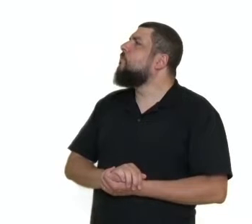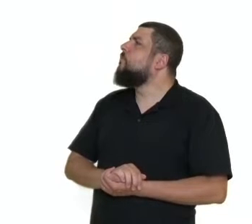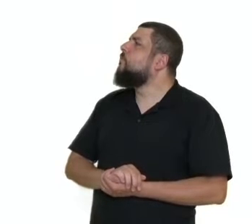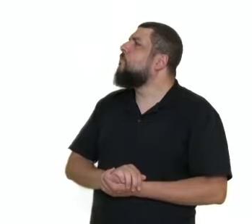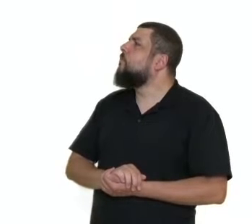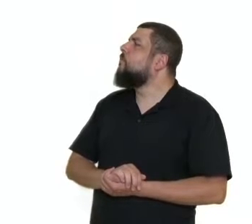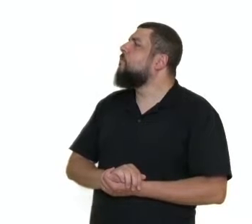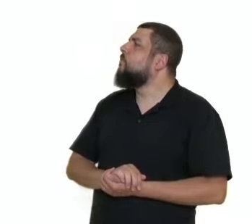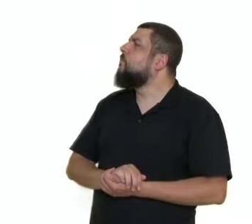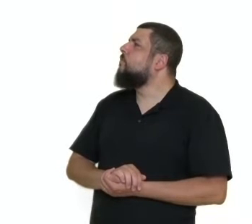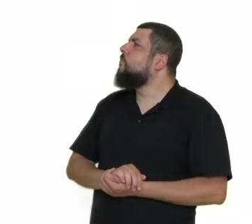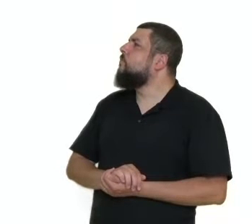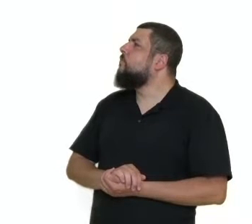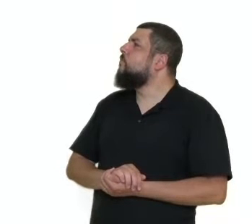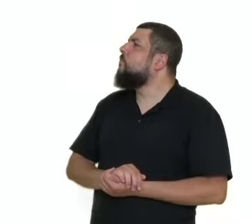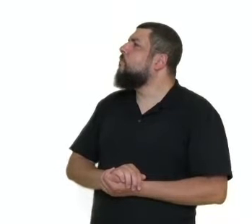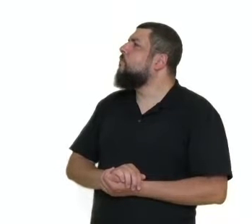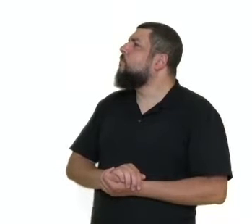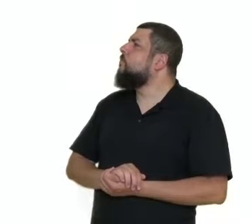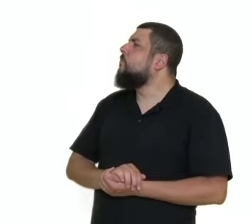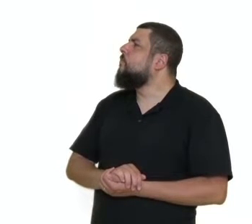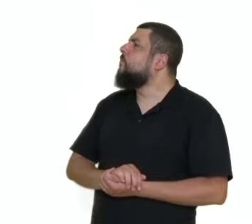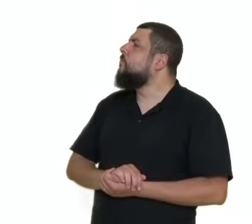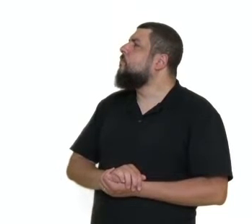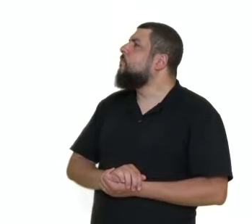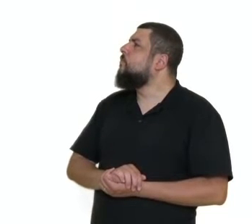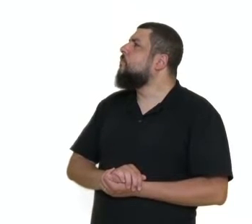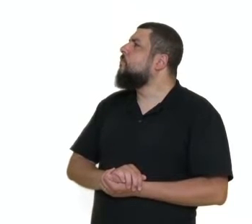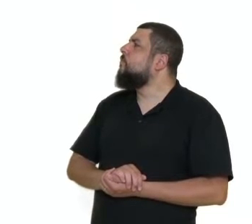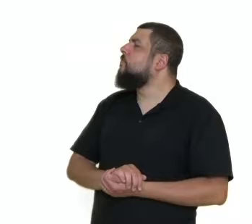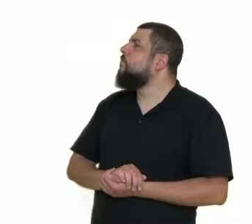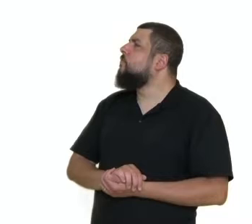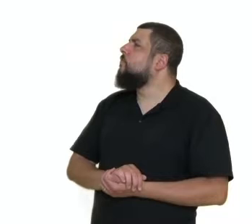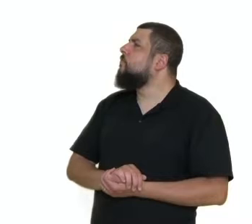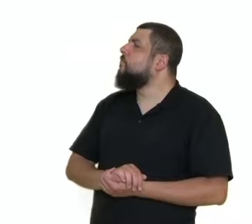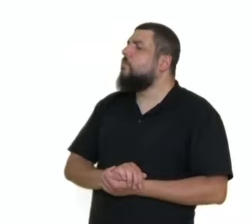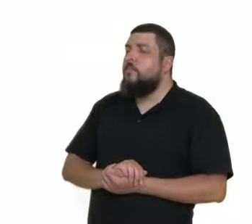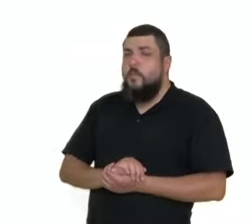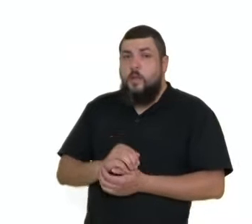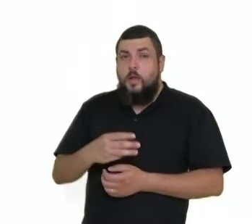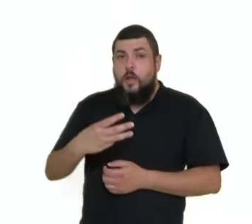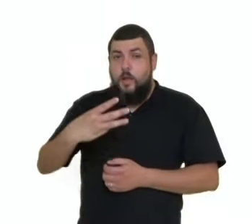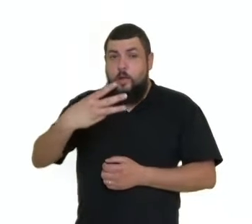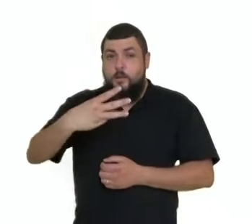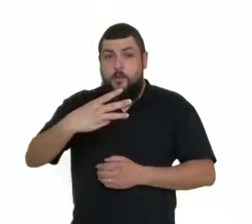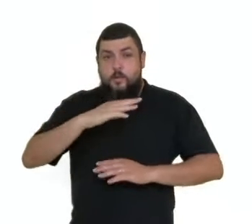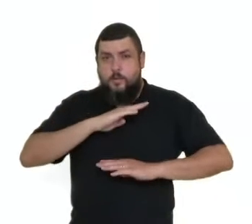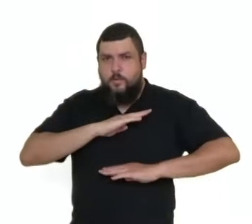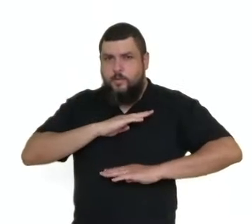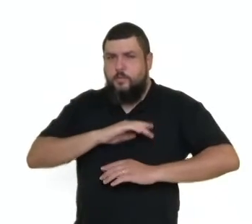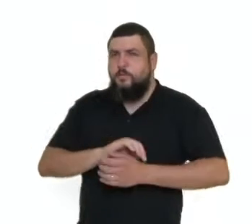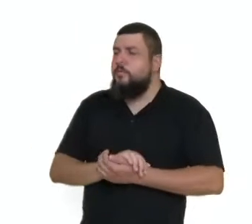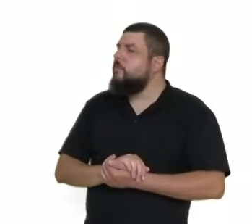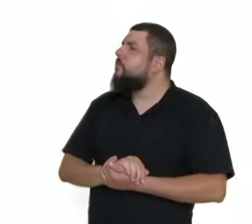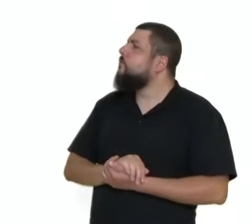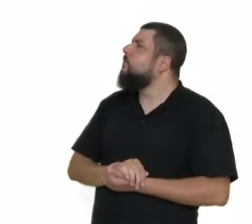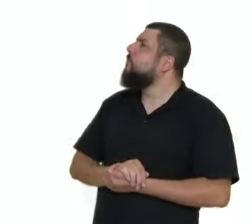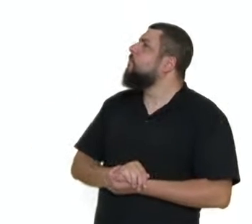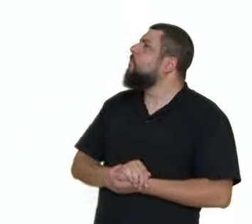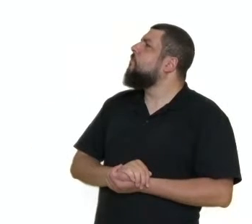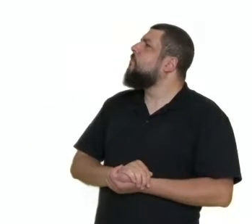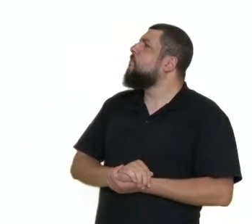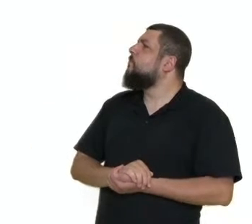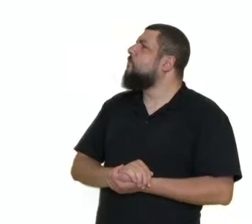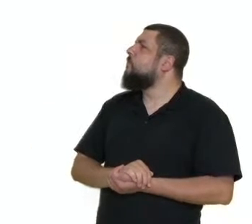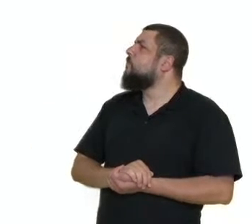fazer menos esforço para colocar a carga em seu caminhão. E terceiro, o Chico, que gosta de levantar a carga